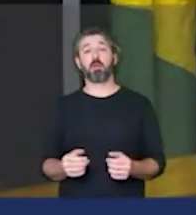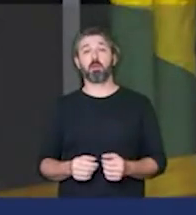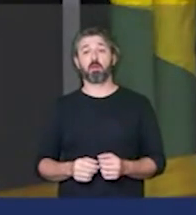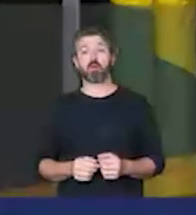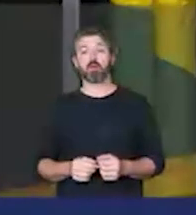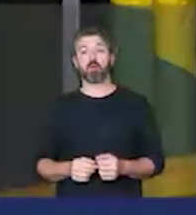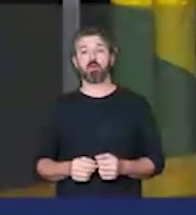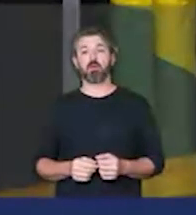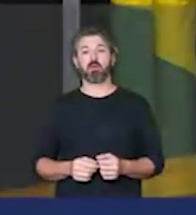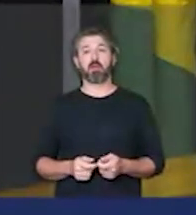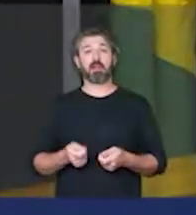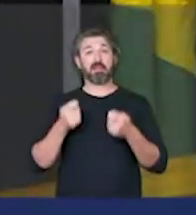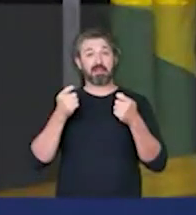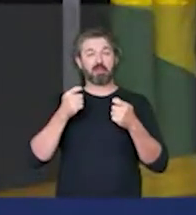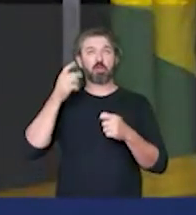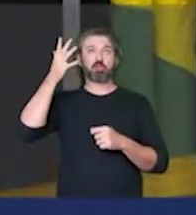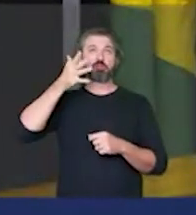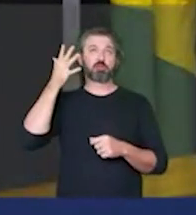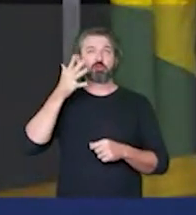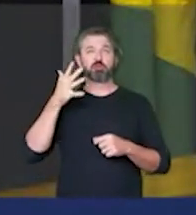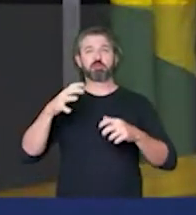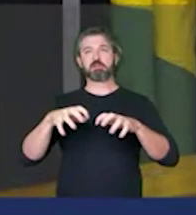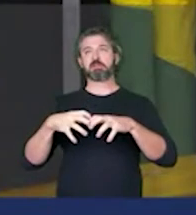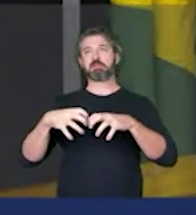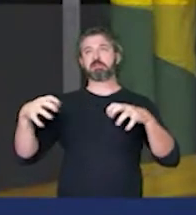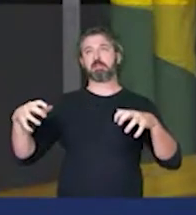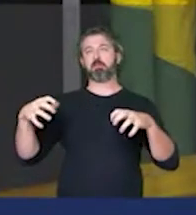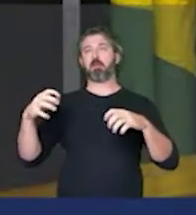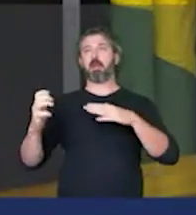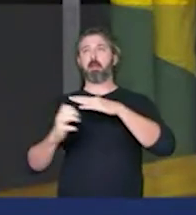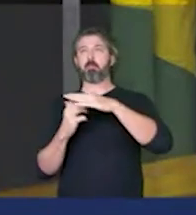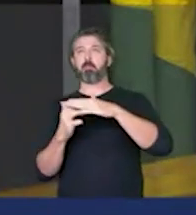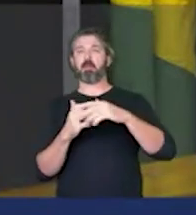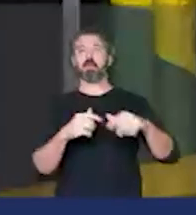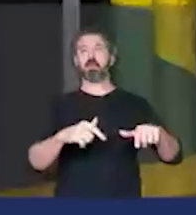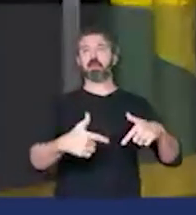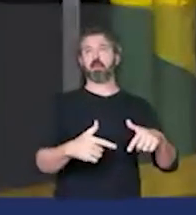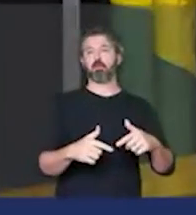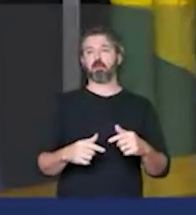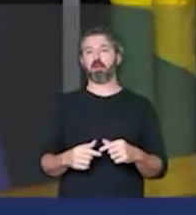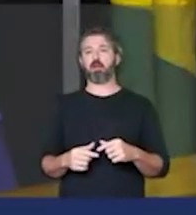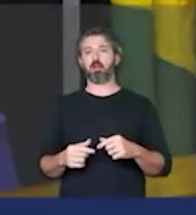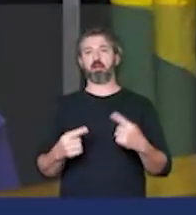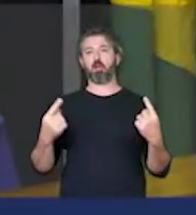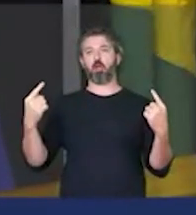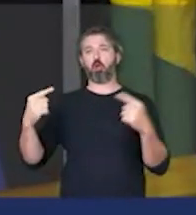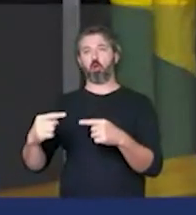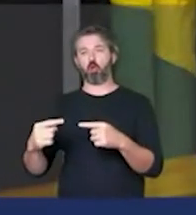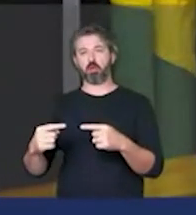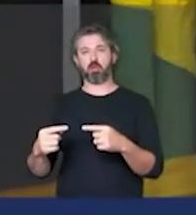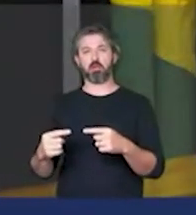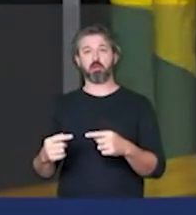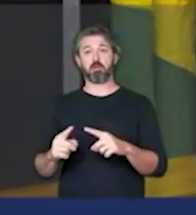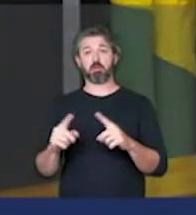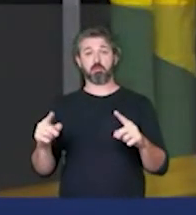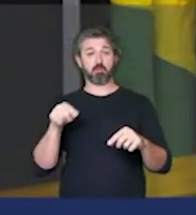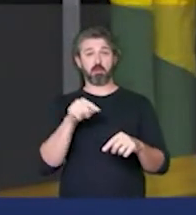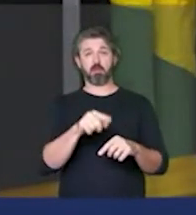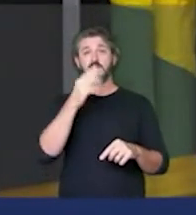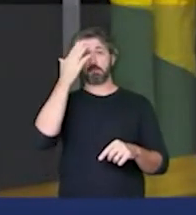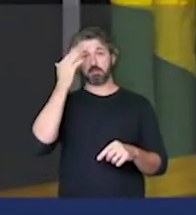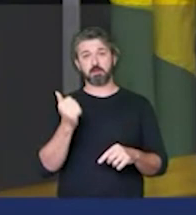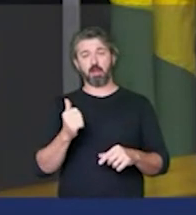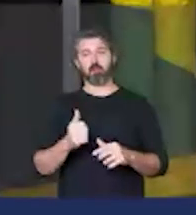eleições. Apostaram no discurso de divisão, apostaram no discurso de jogar o trabalhador contra o empregador, quando o